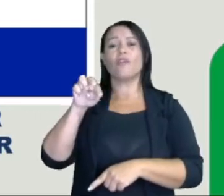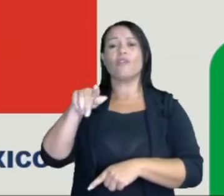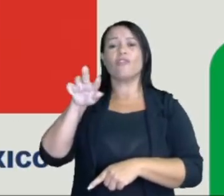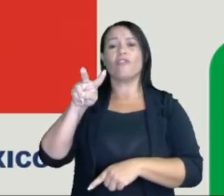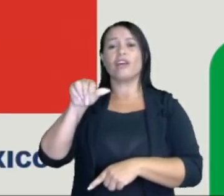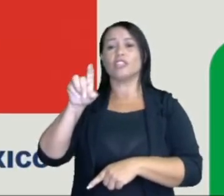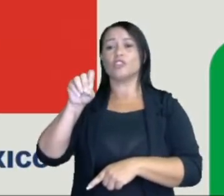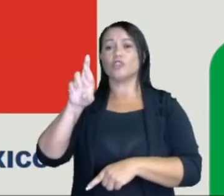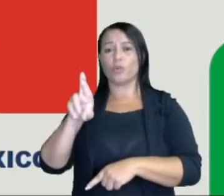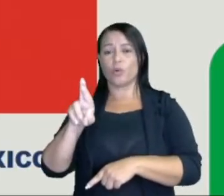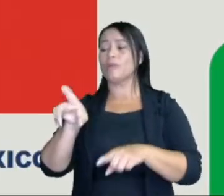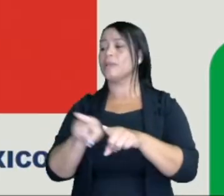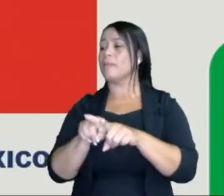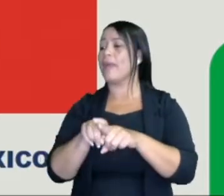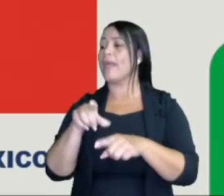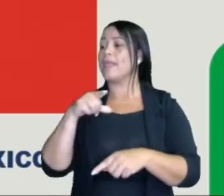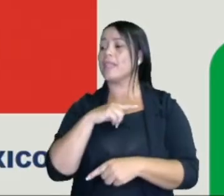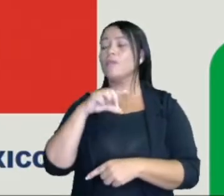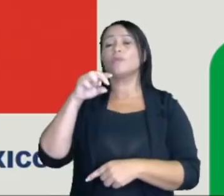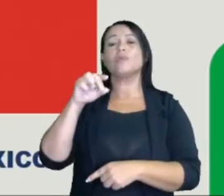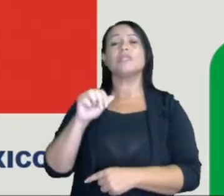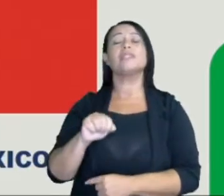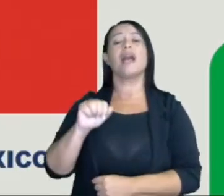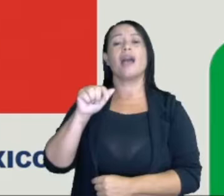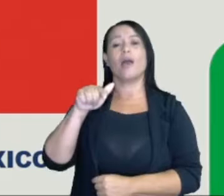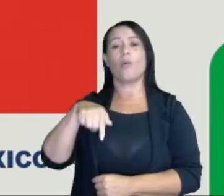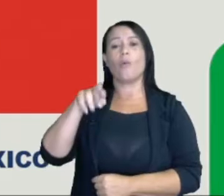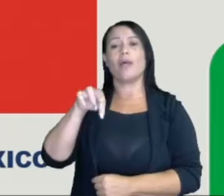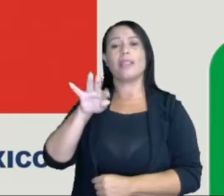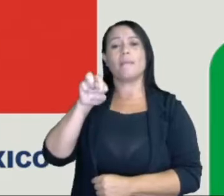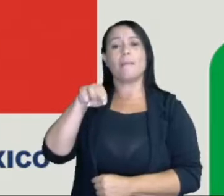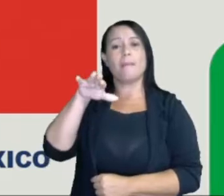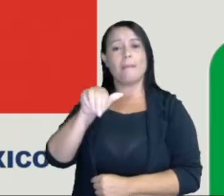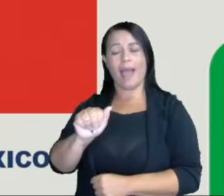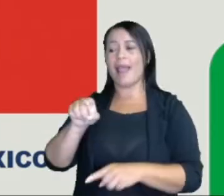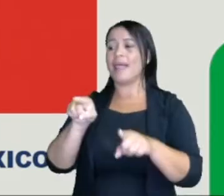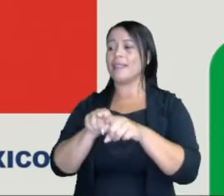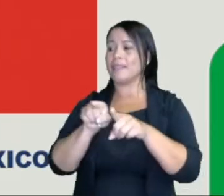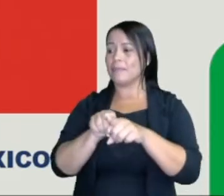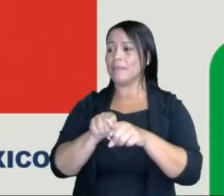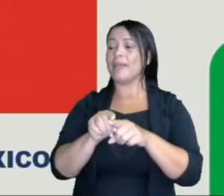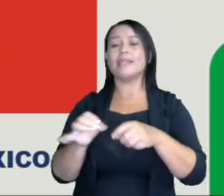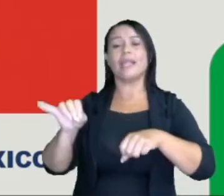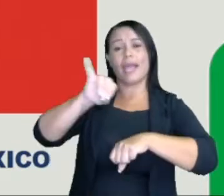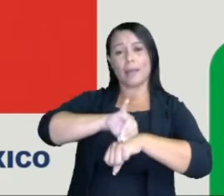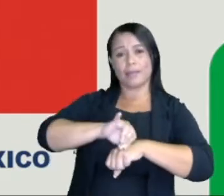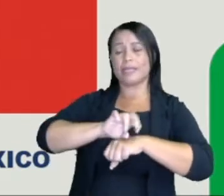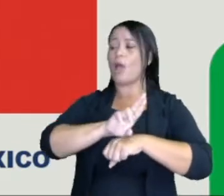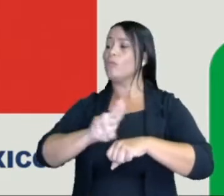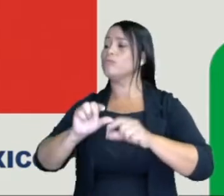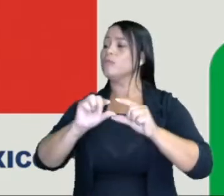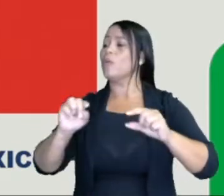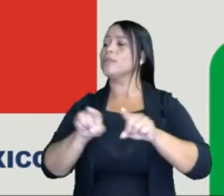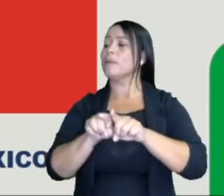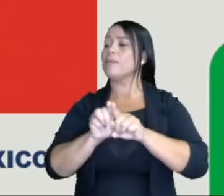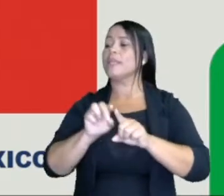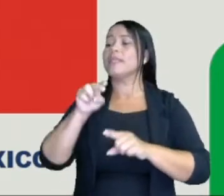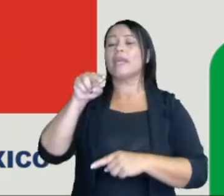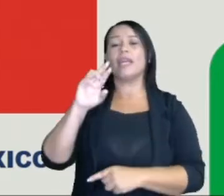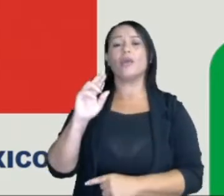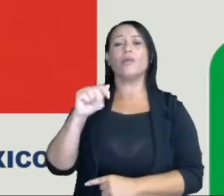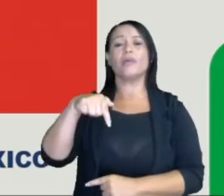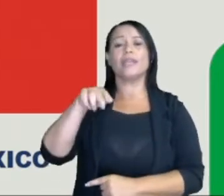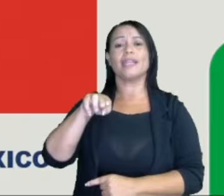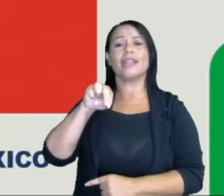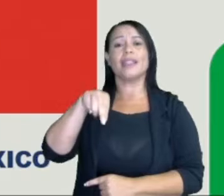Salvador, certo? Guatemala, e a capital é Ciudad de Guatemala. Guiné Equatorial, que